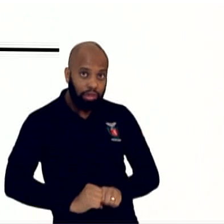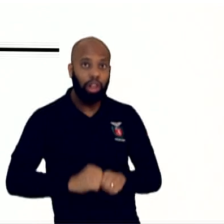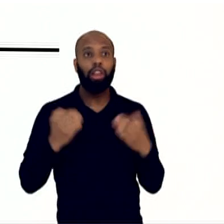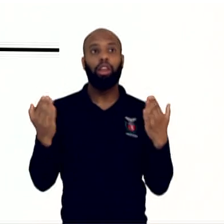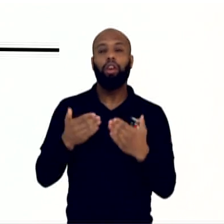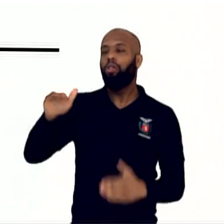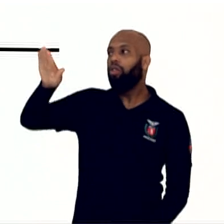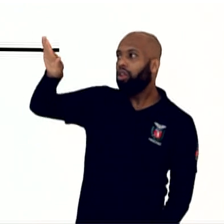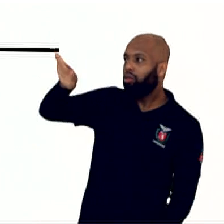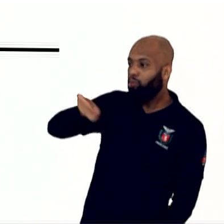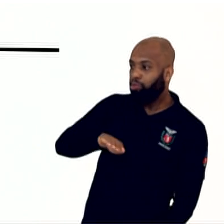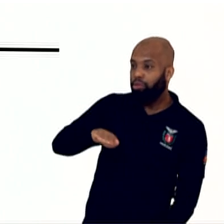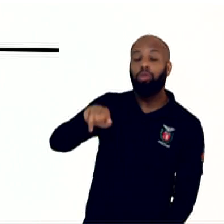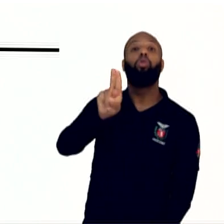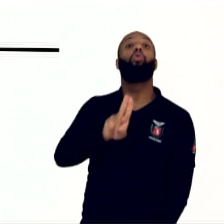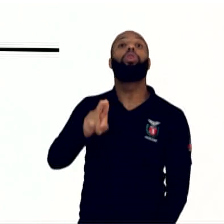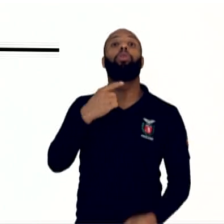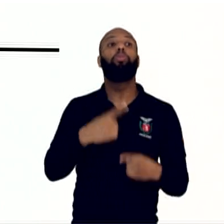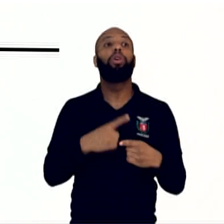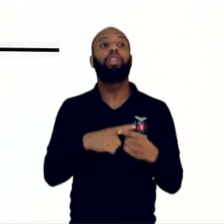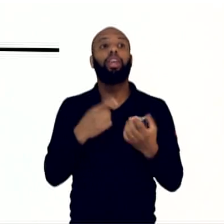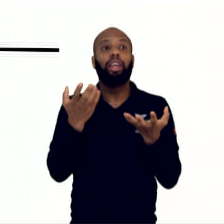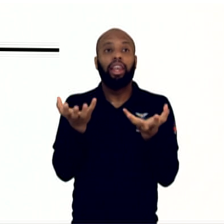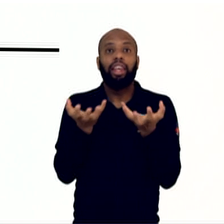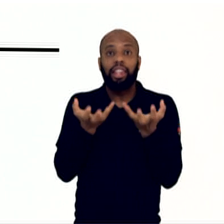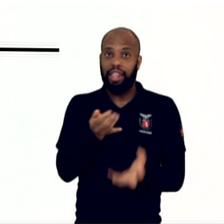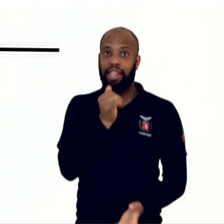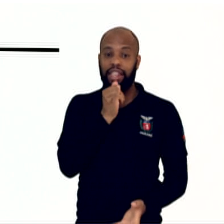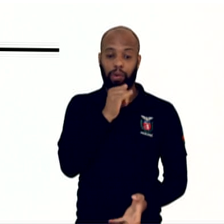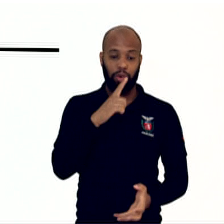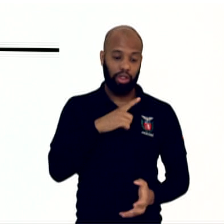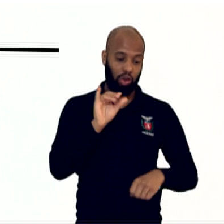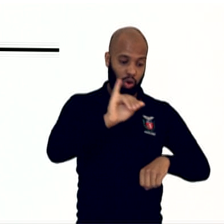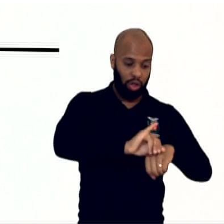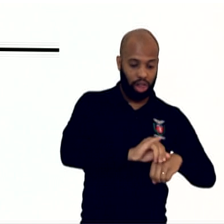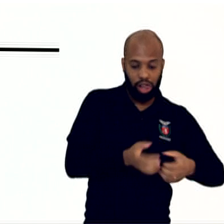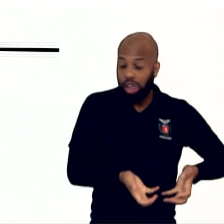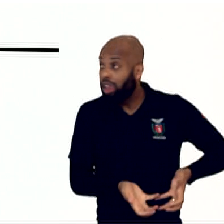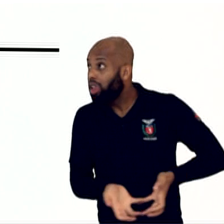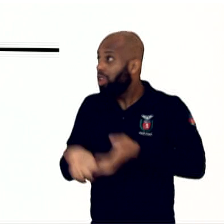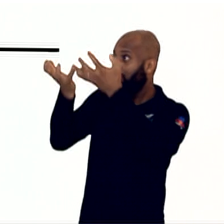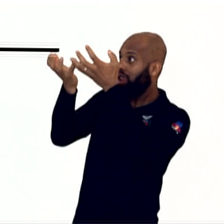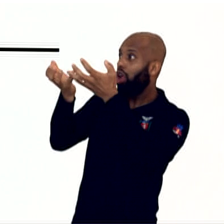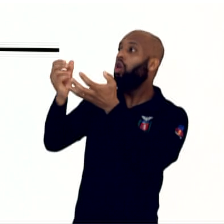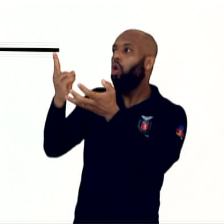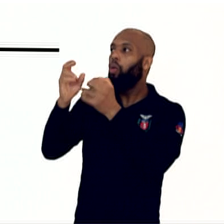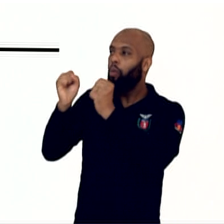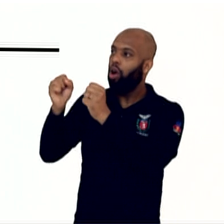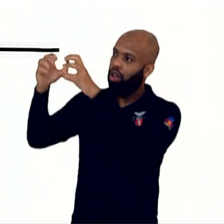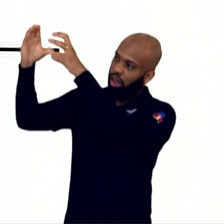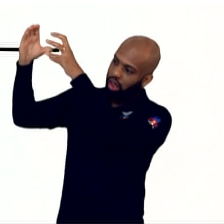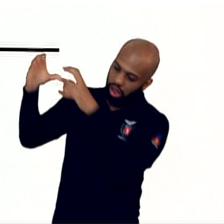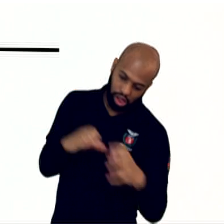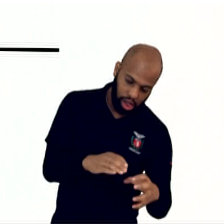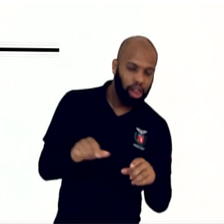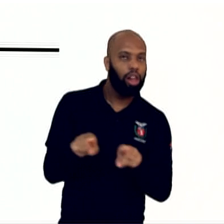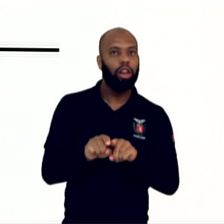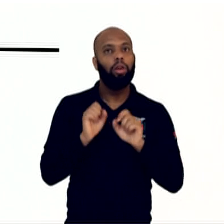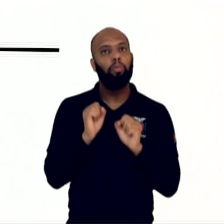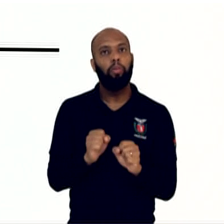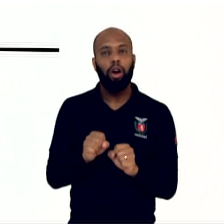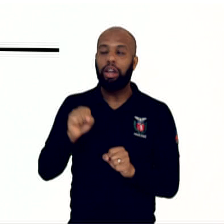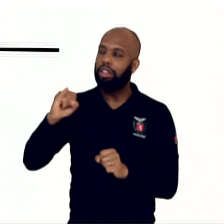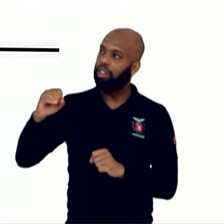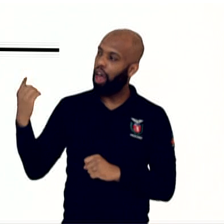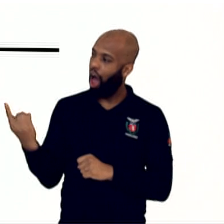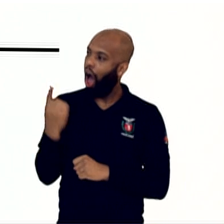para quê, gente? Para elevar um objeto de uma parte mais baixa para uma parte mais alta, ou pode ser o contrário, você quer descer o objeto, né? Levar ele de